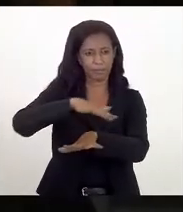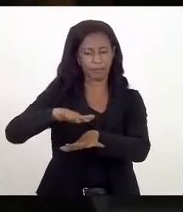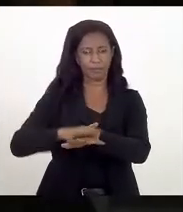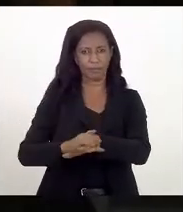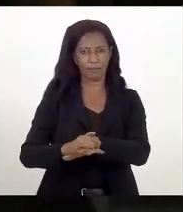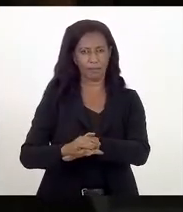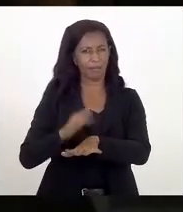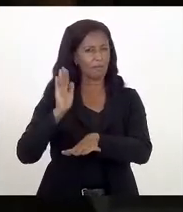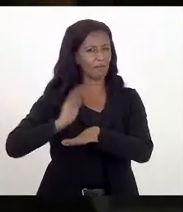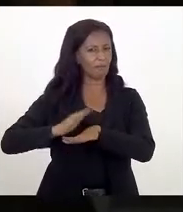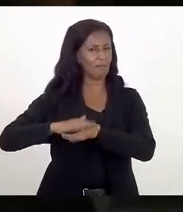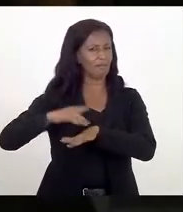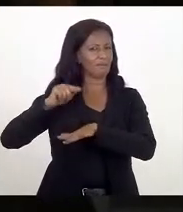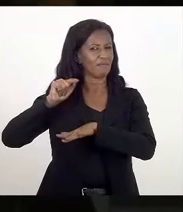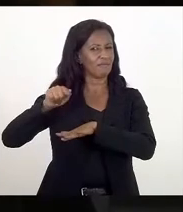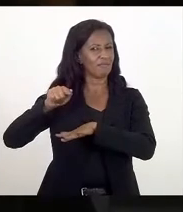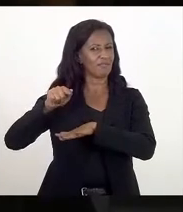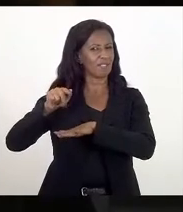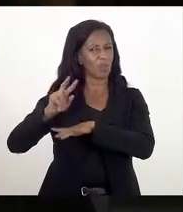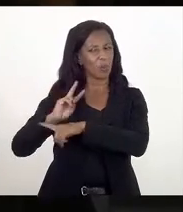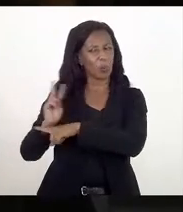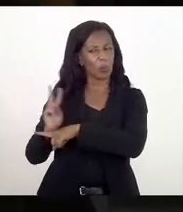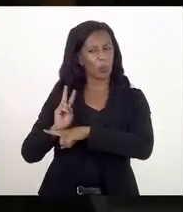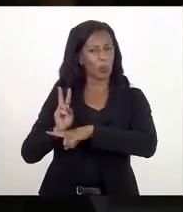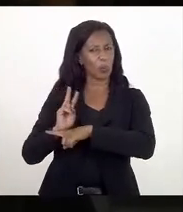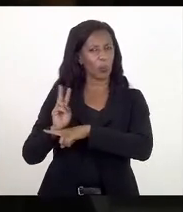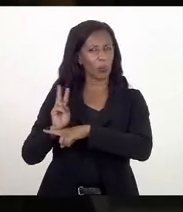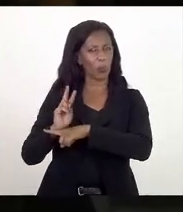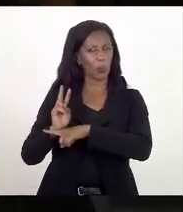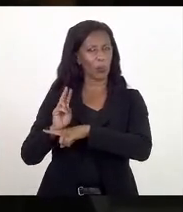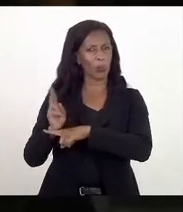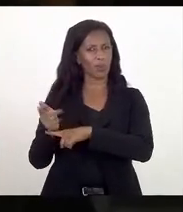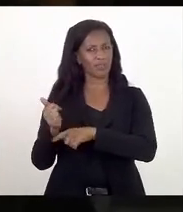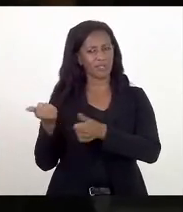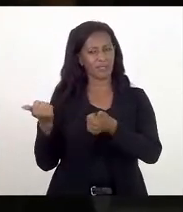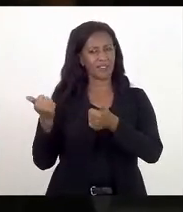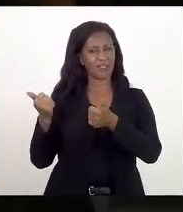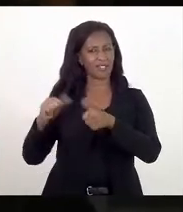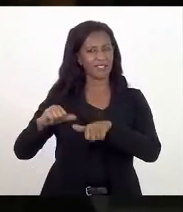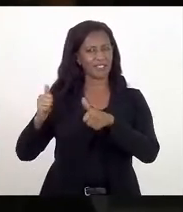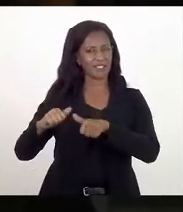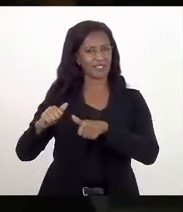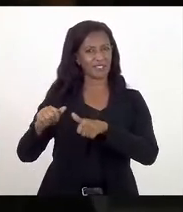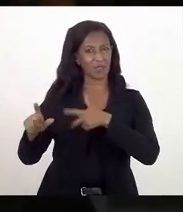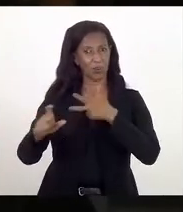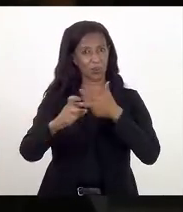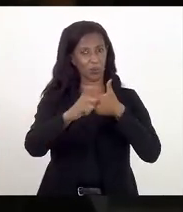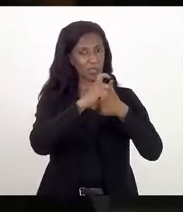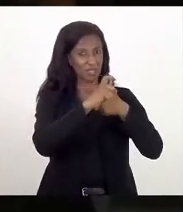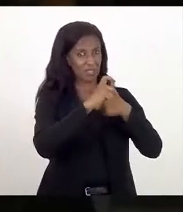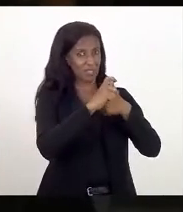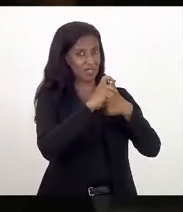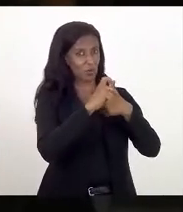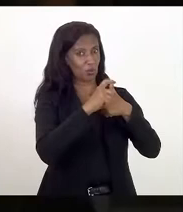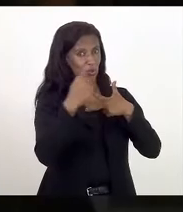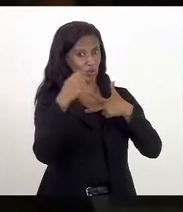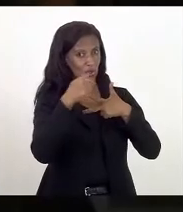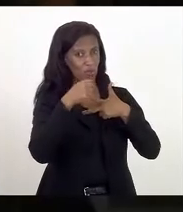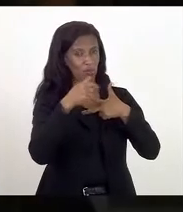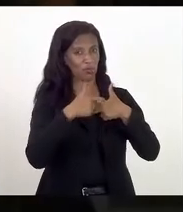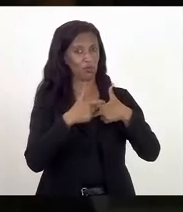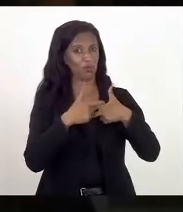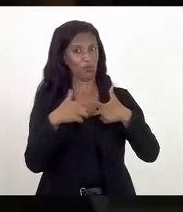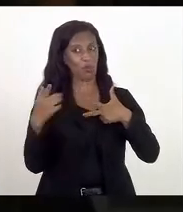de fiscalizar, nós, aqui, desse parlamento, somos fiscais da atividade fim do Executivo, poder ao qual a